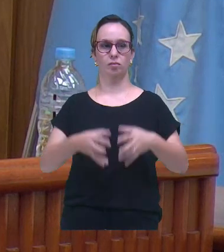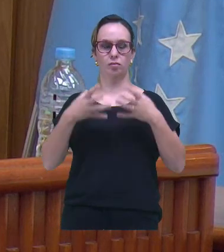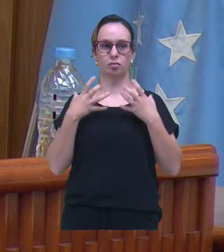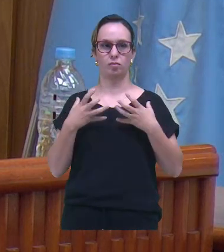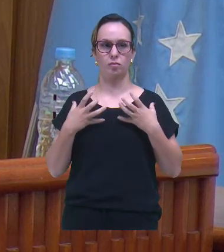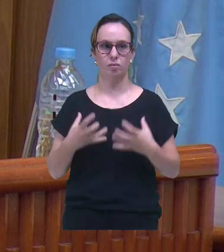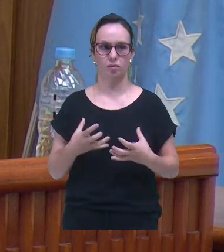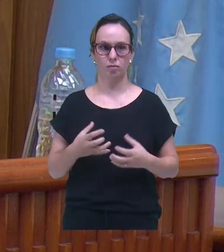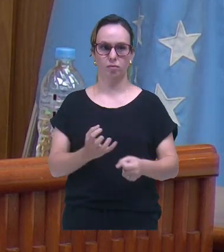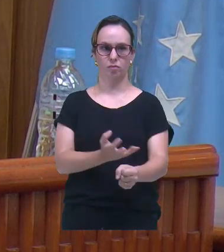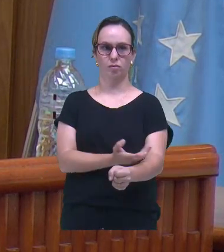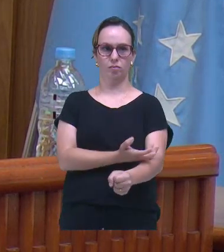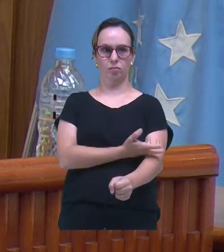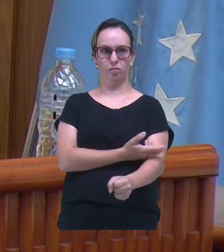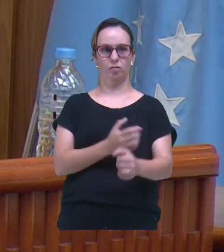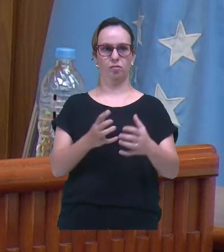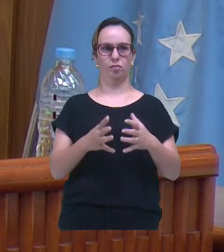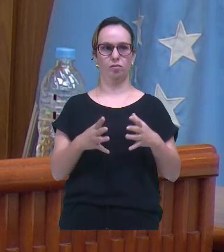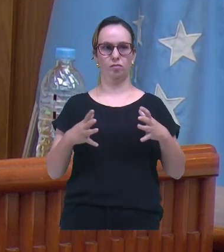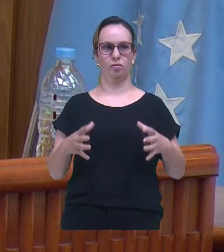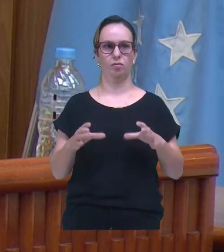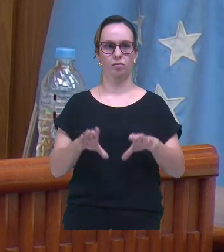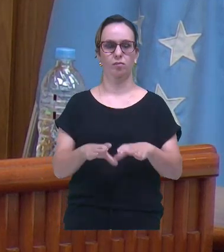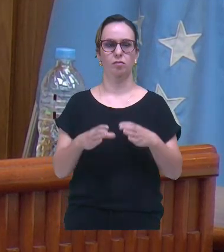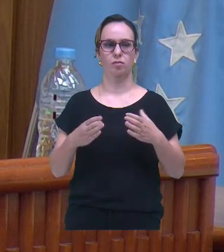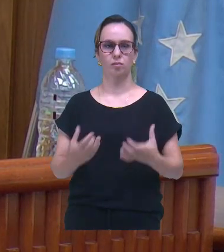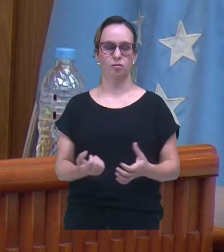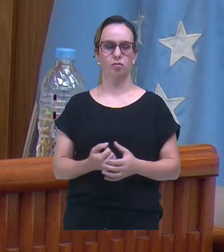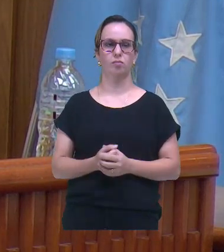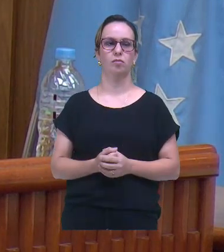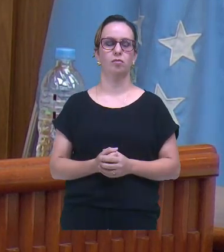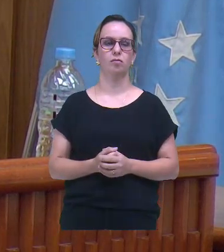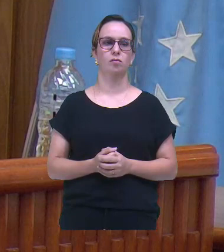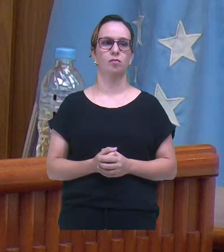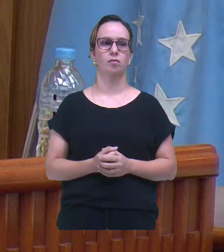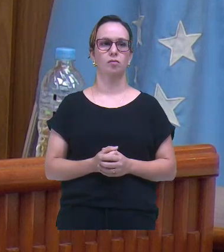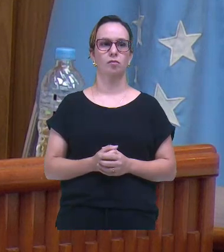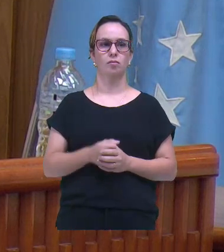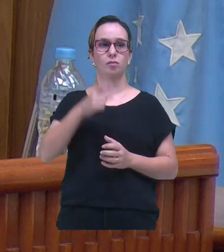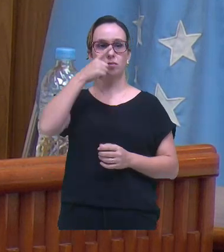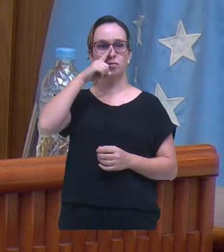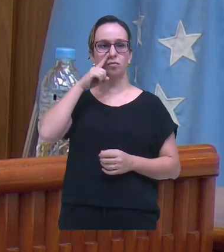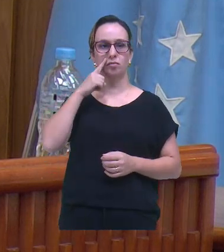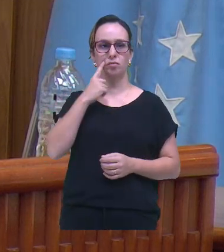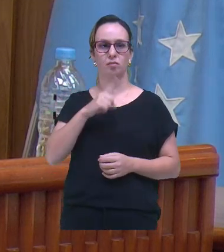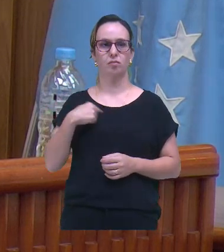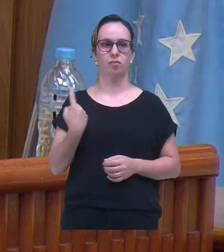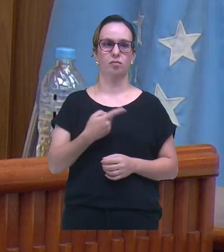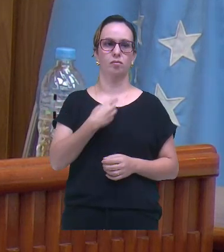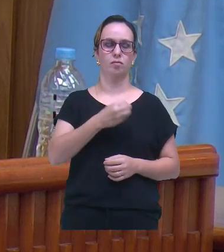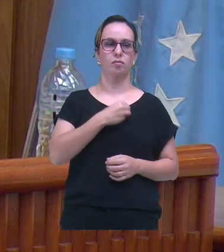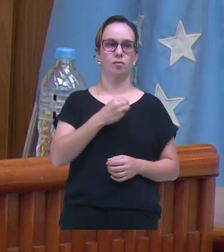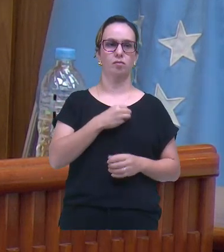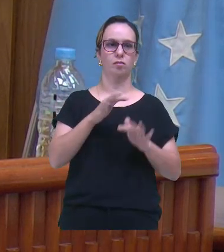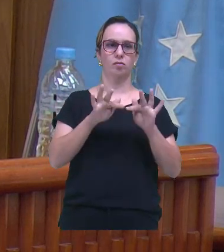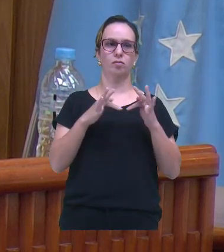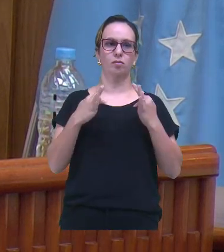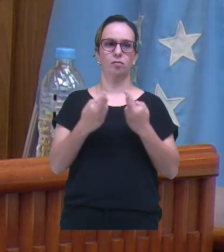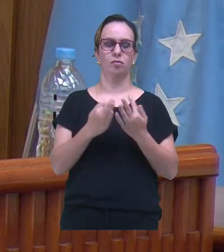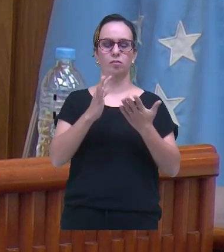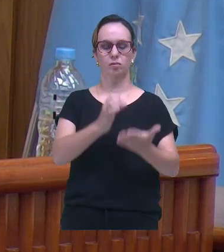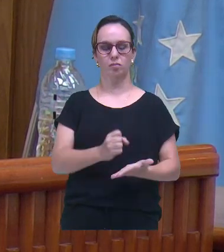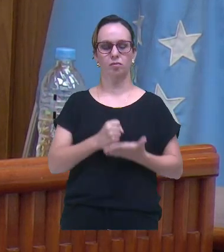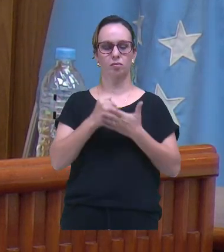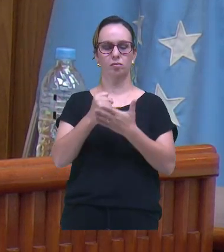e emocional intensos, onde arriscamos nossas vidas e de nossos familiares para salvar tantas